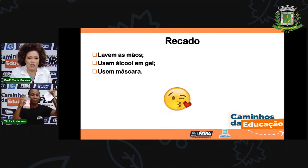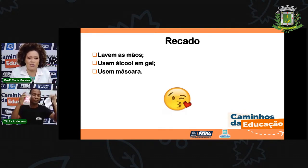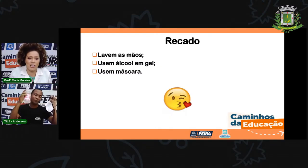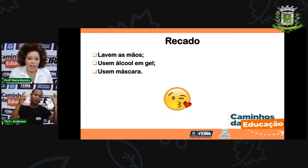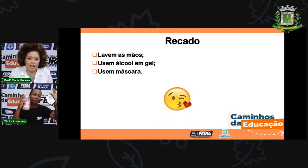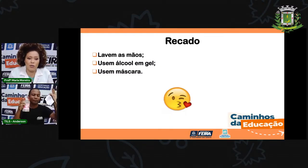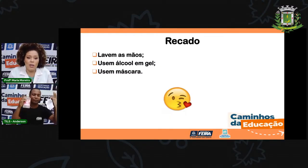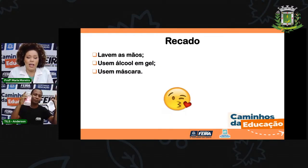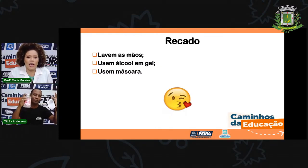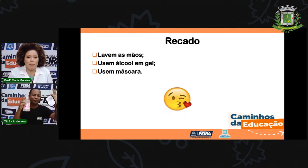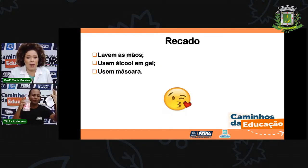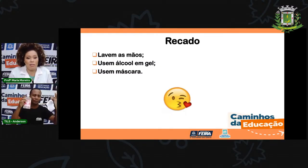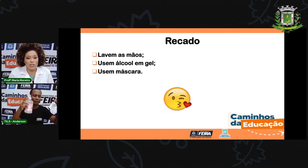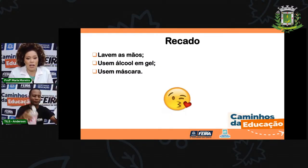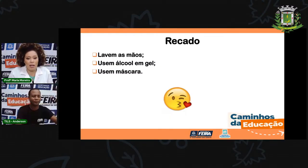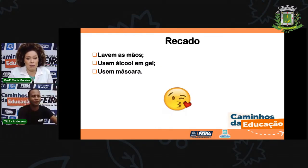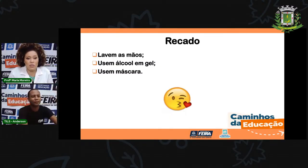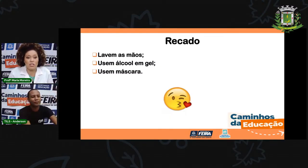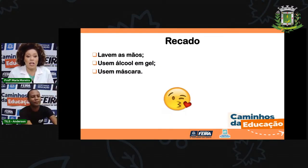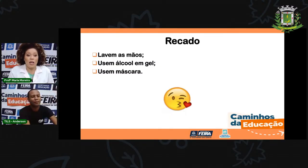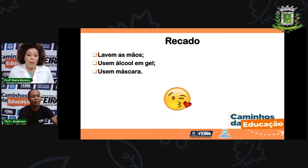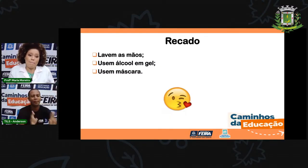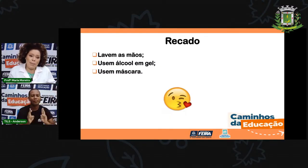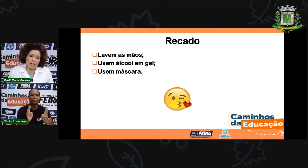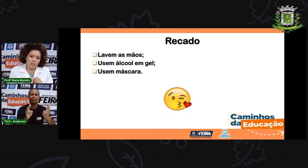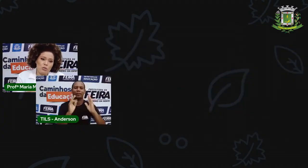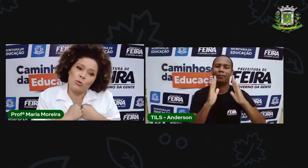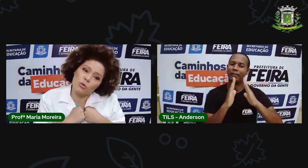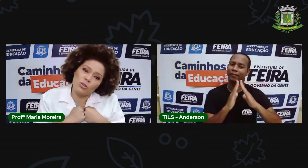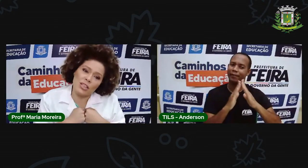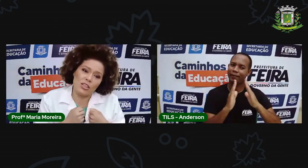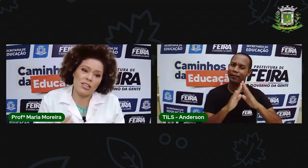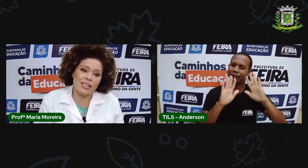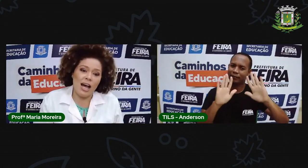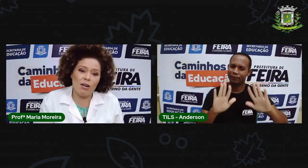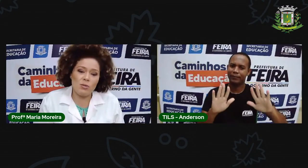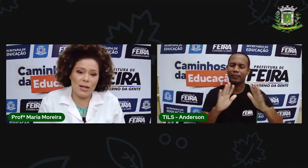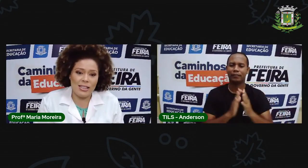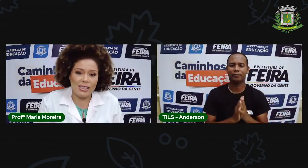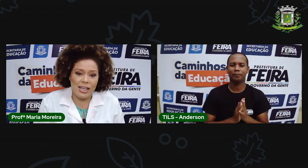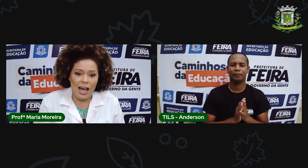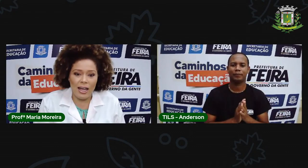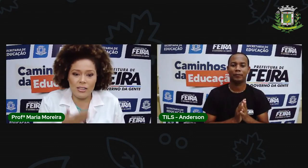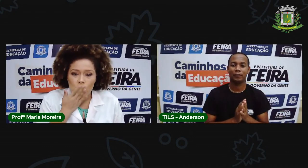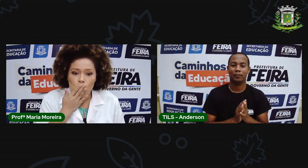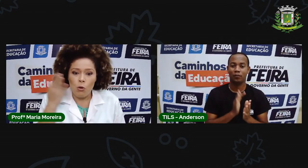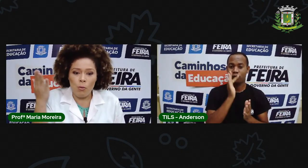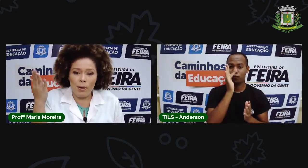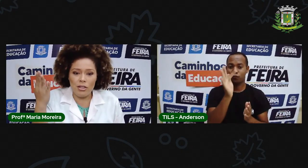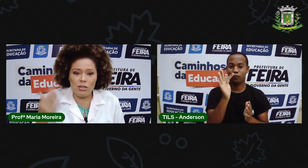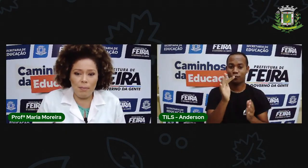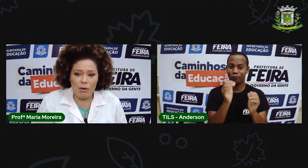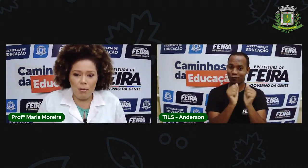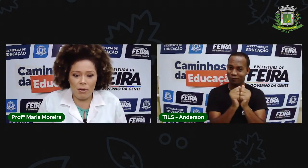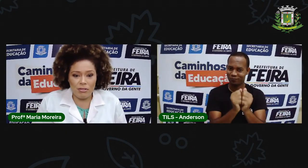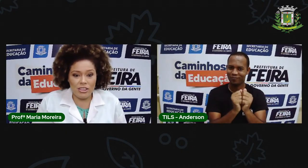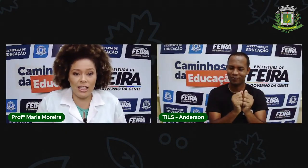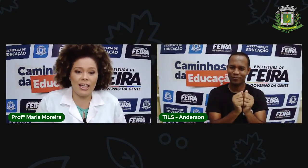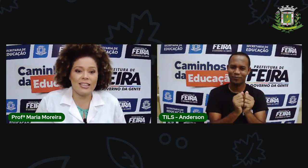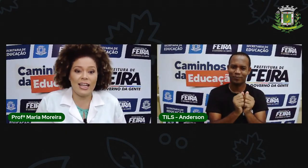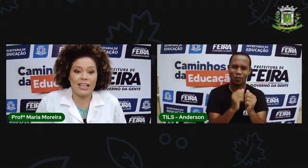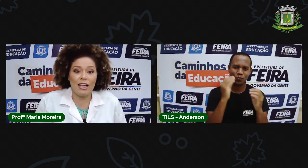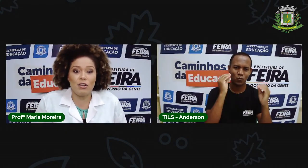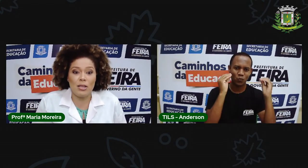guardadinho Certo? Em breve estaremos bem juntos nas nossas aulas presenciais Um beijo da Pró para